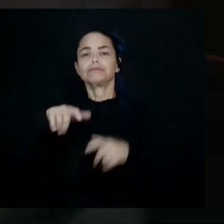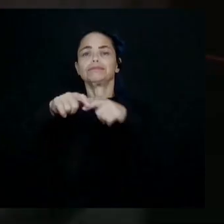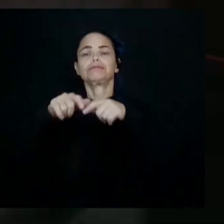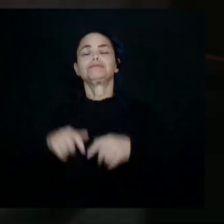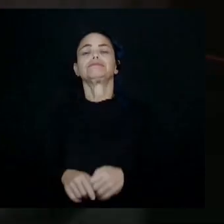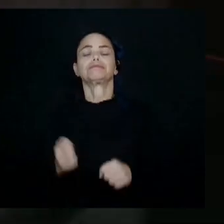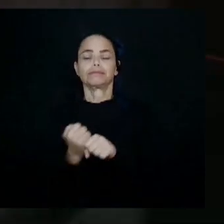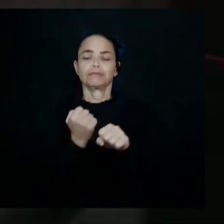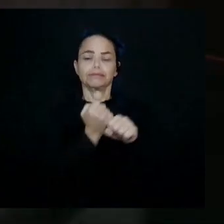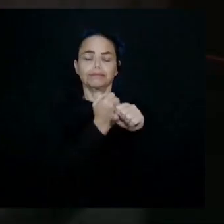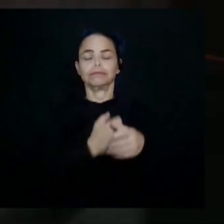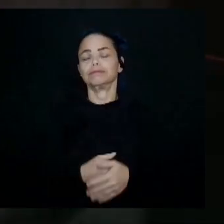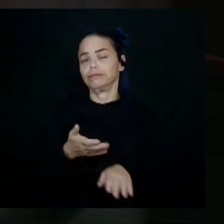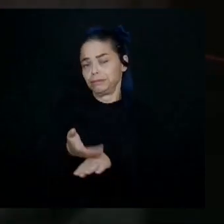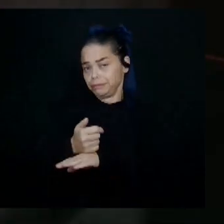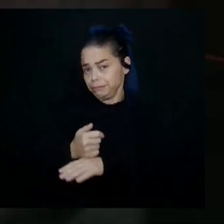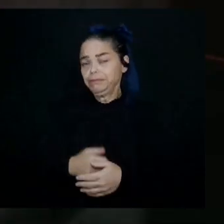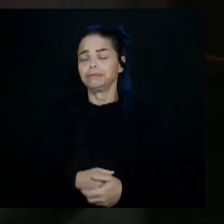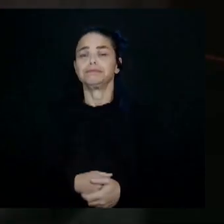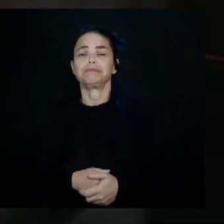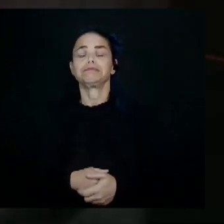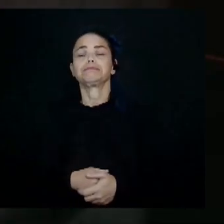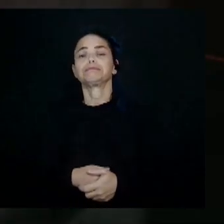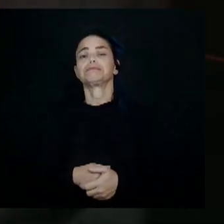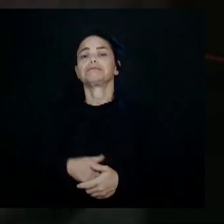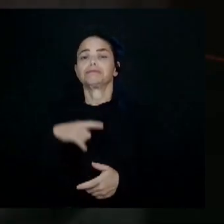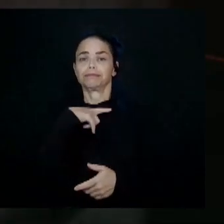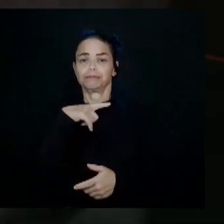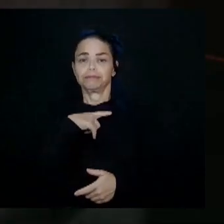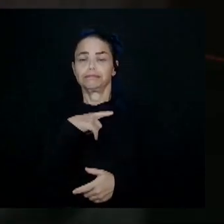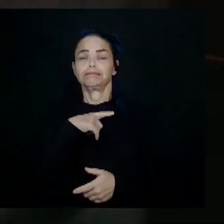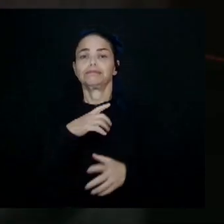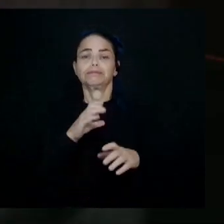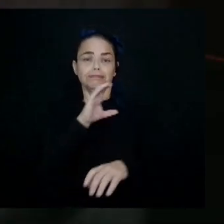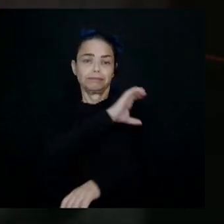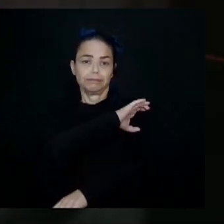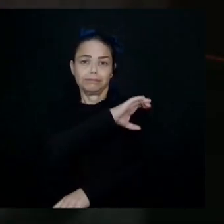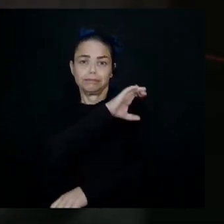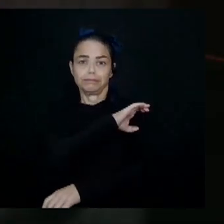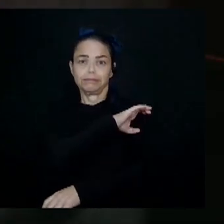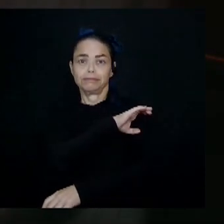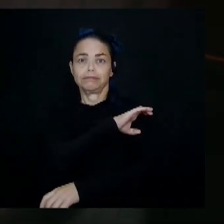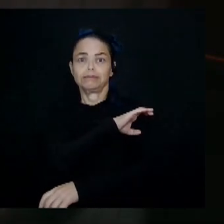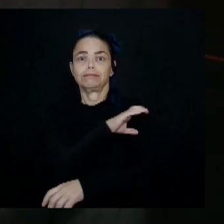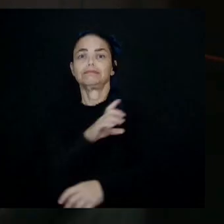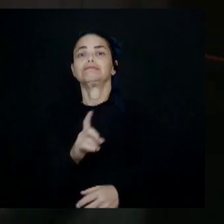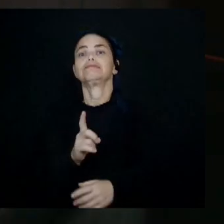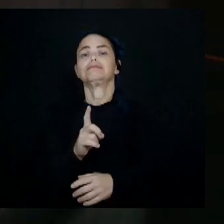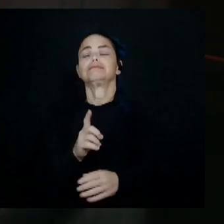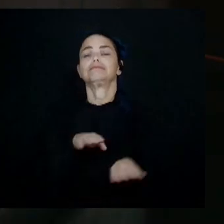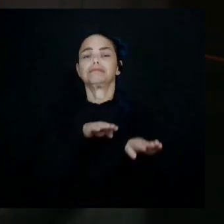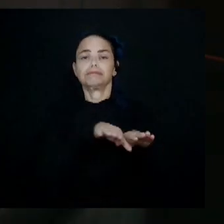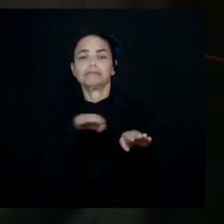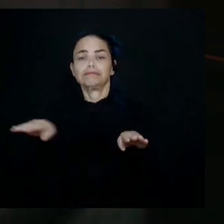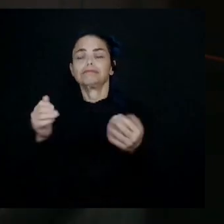só para você se localizar, abrigava a Coordenadoria Departamental de Veículos Leves.